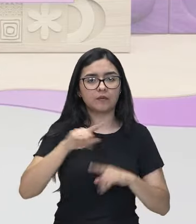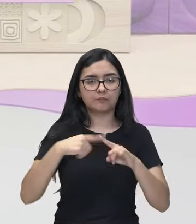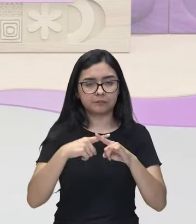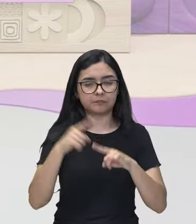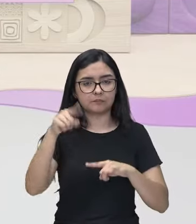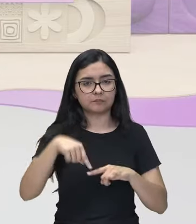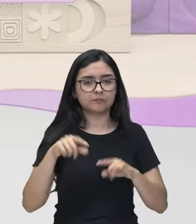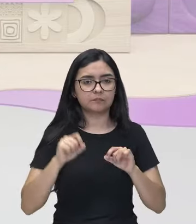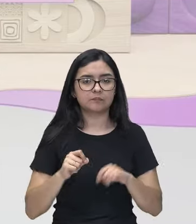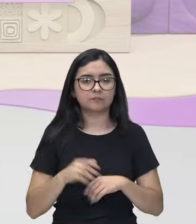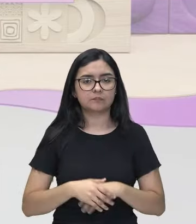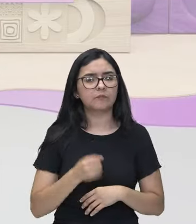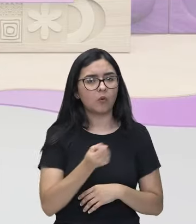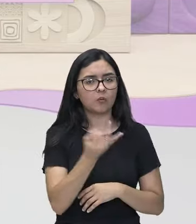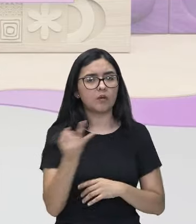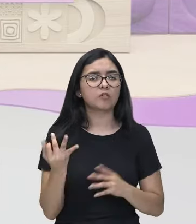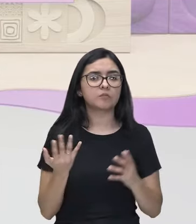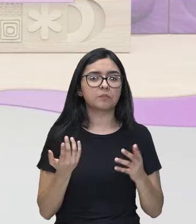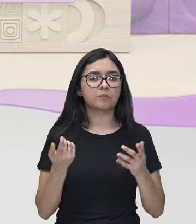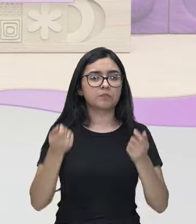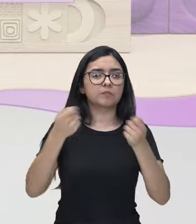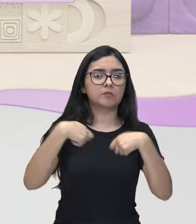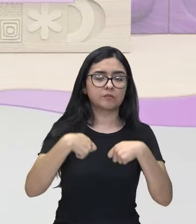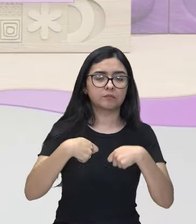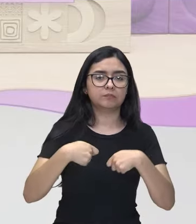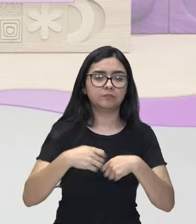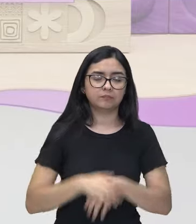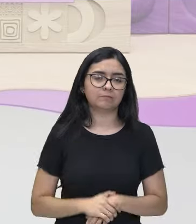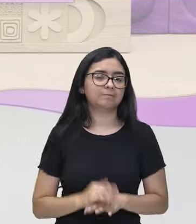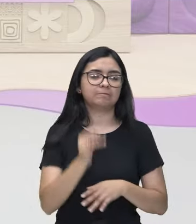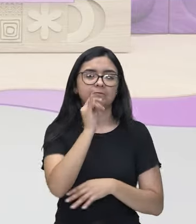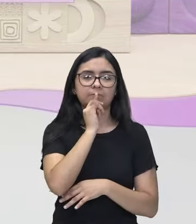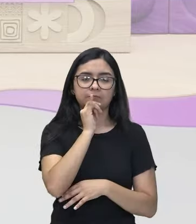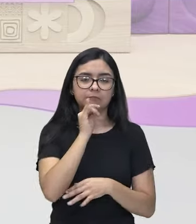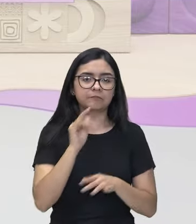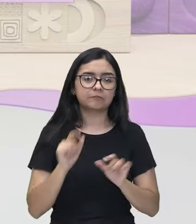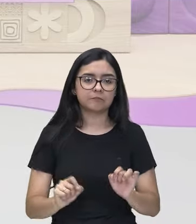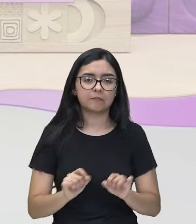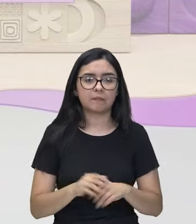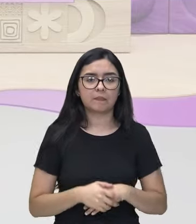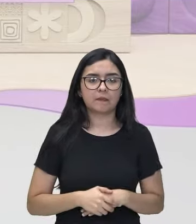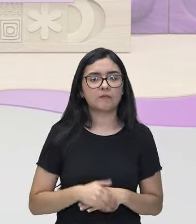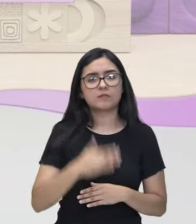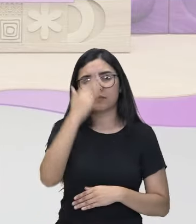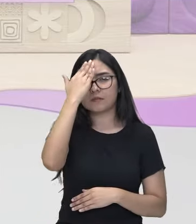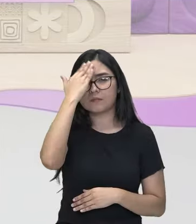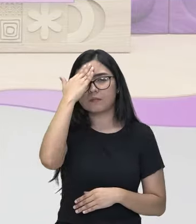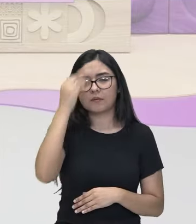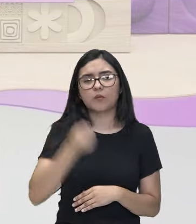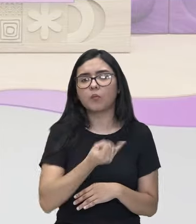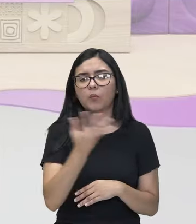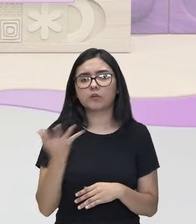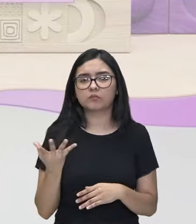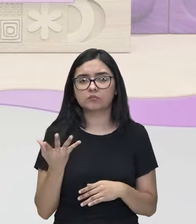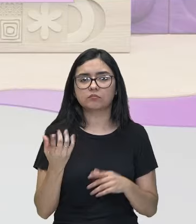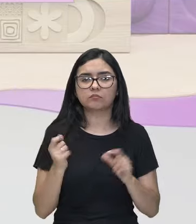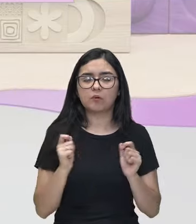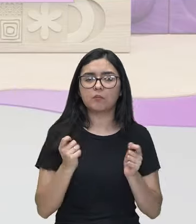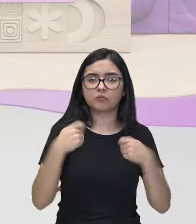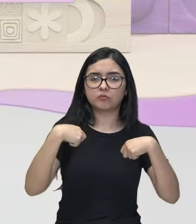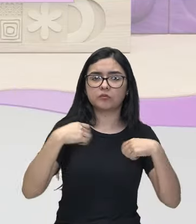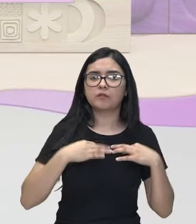justamente contar as possibilidades. Então, quando você vai fazer essa situação de saber quantas maneiras você pode se